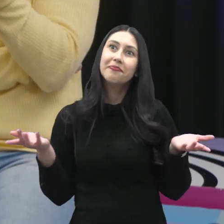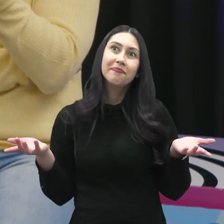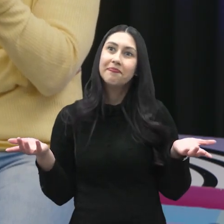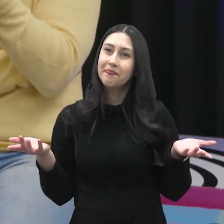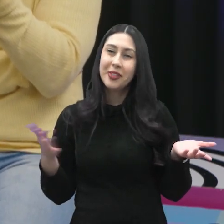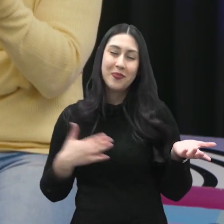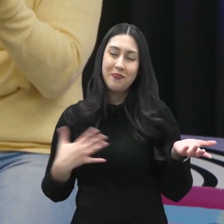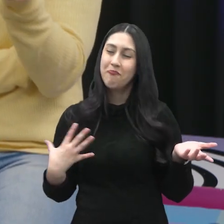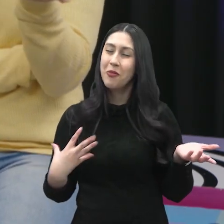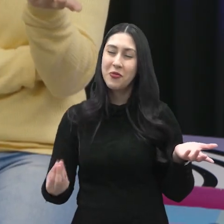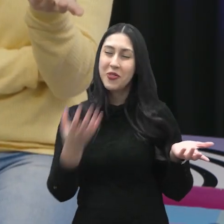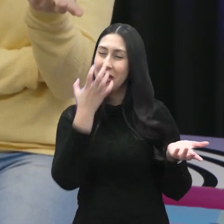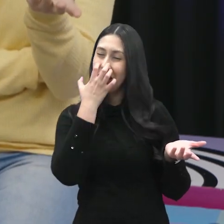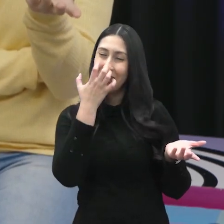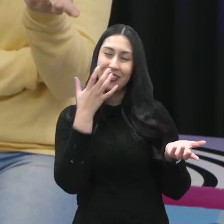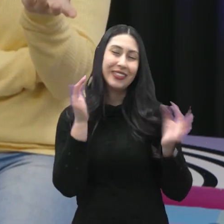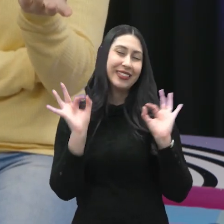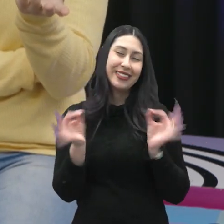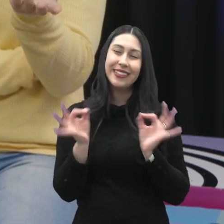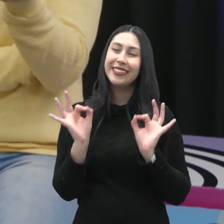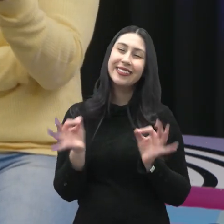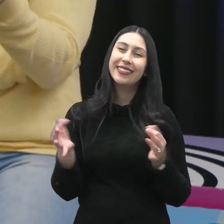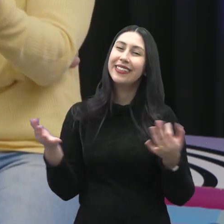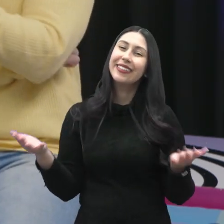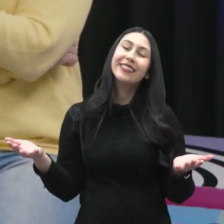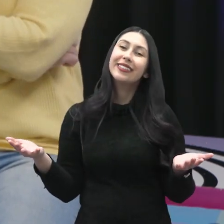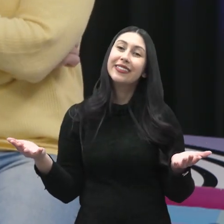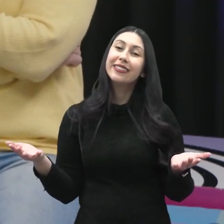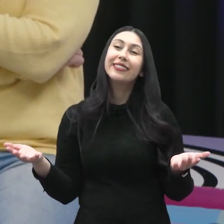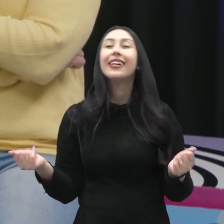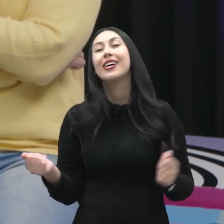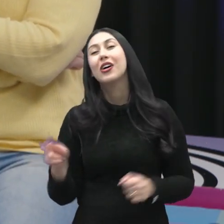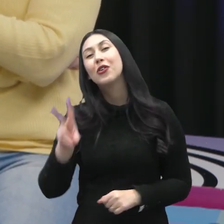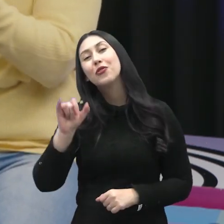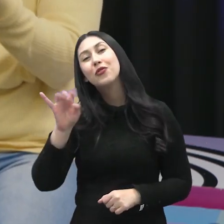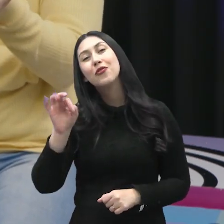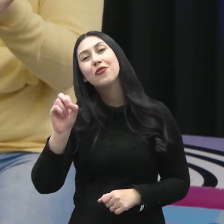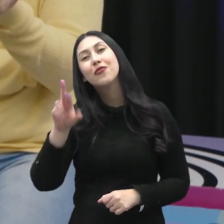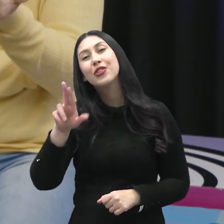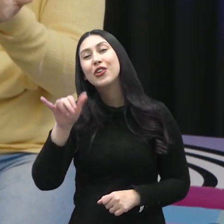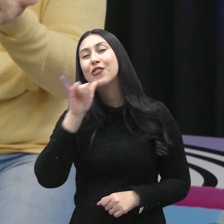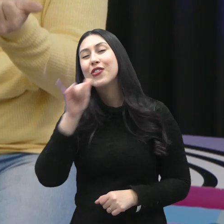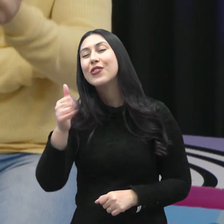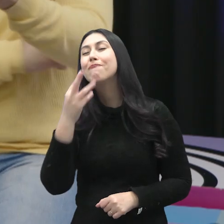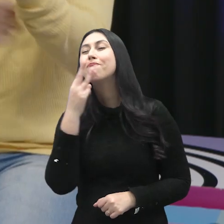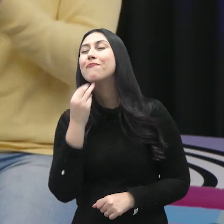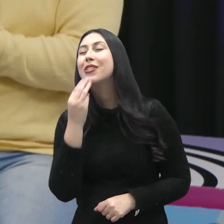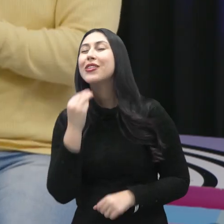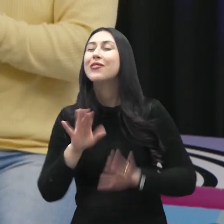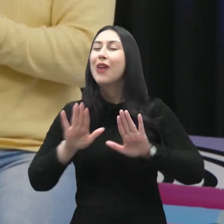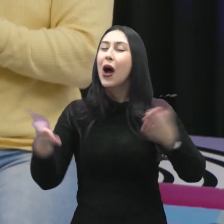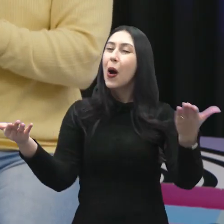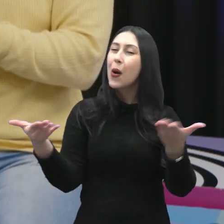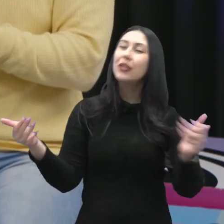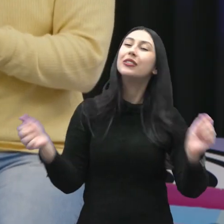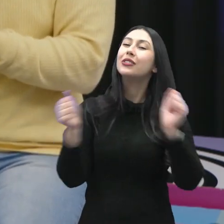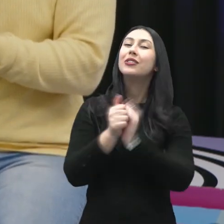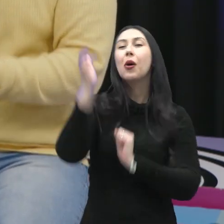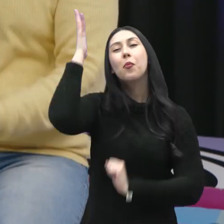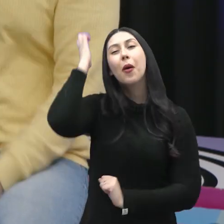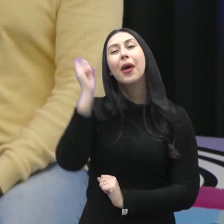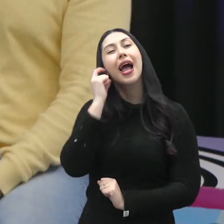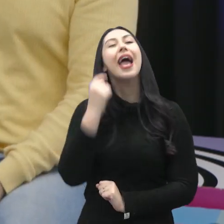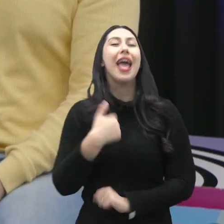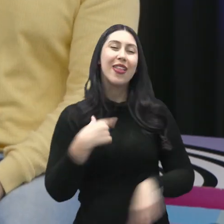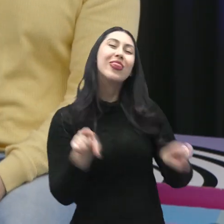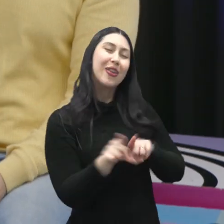Pai de pet, você já falou, não preciso nem Com dizer. certeza. O Vitor chamou o Matheus, na verdade, ali na rua, mas hoje é a Fê que tá aqui comigo, Mamãe de Vitor.